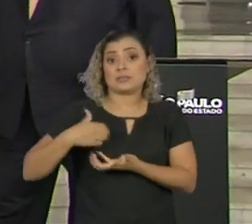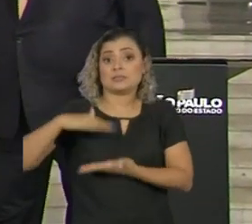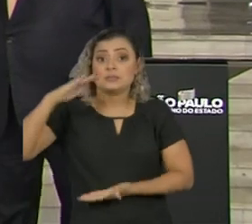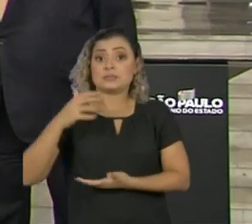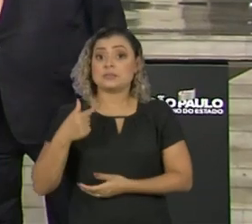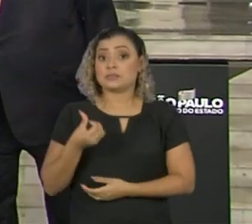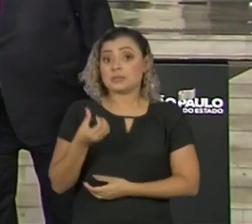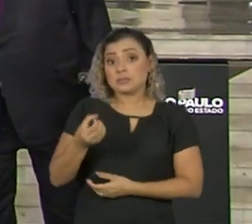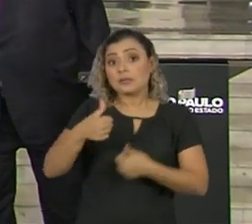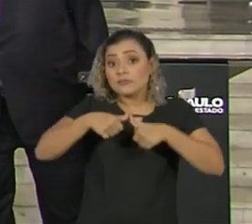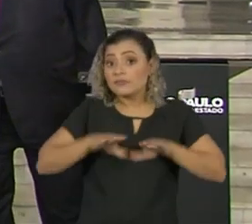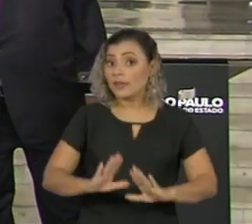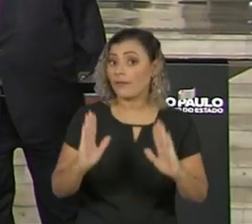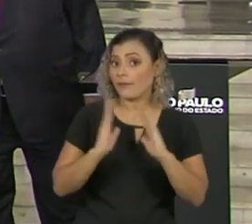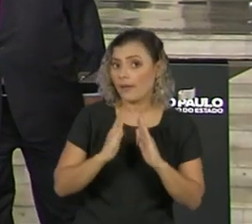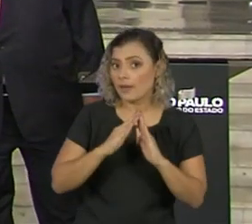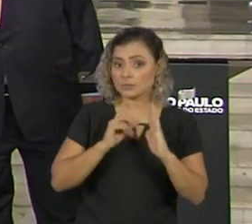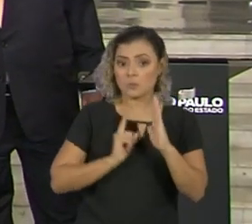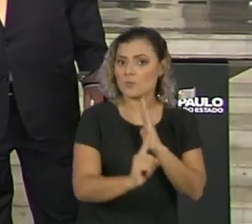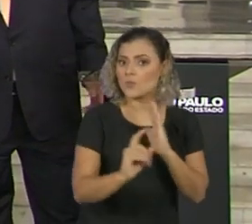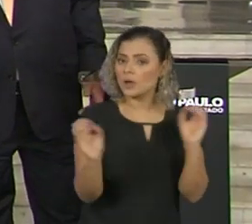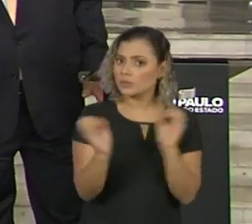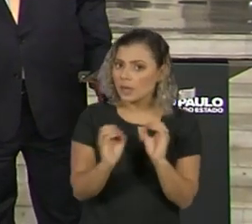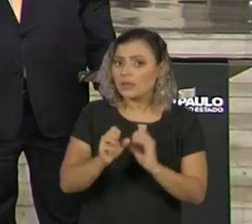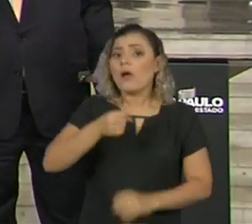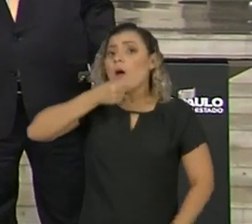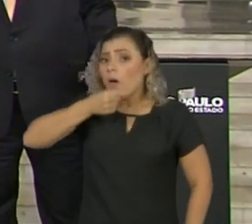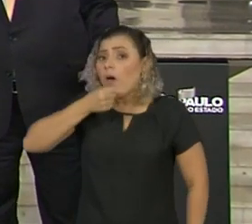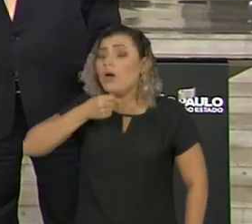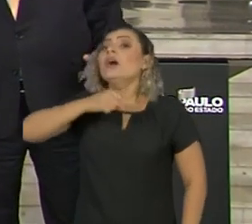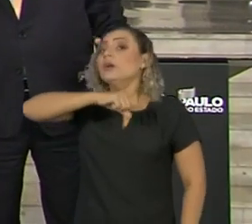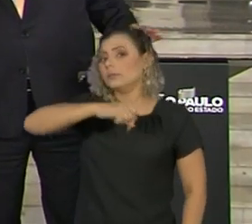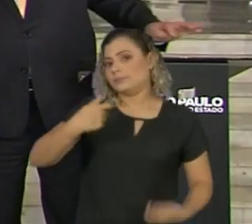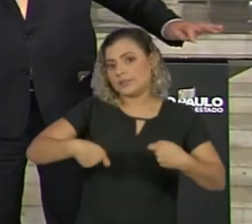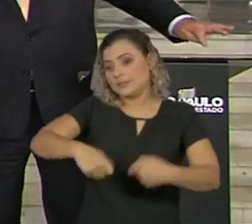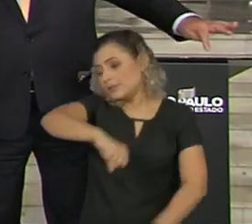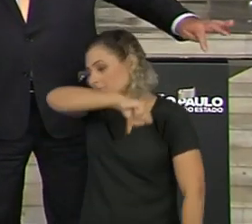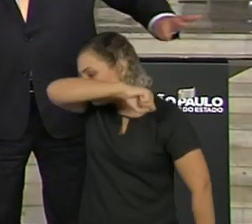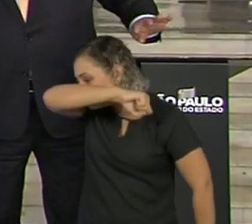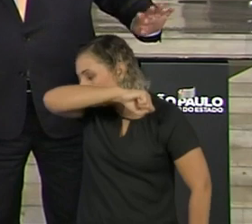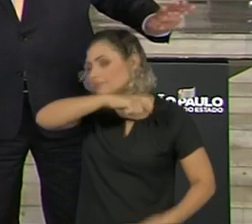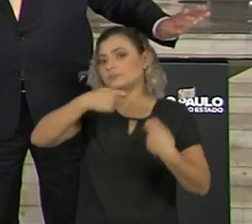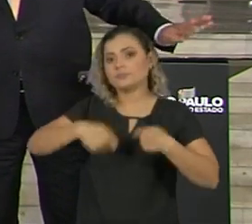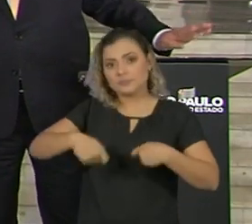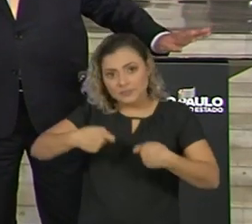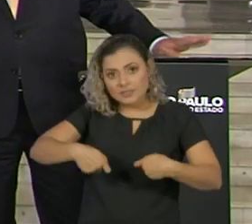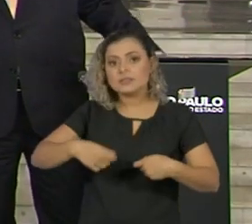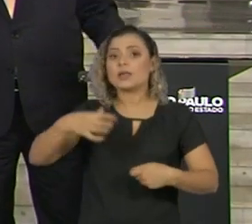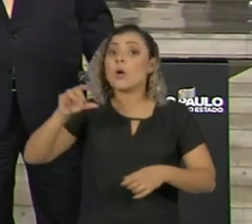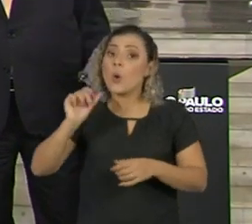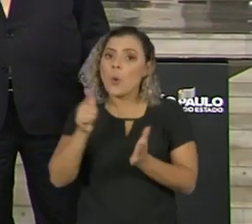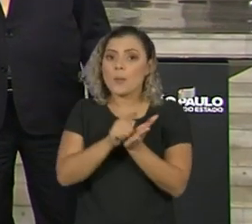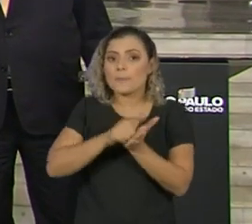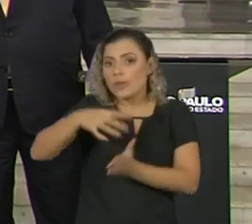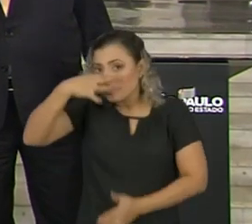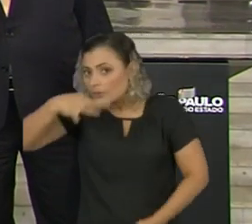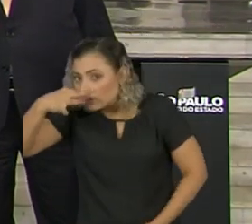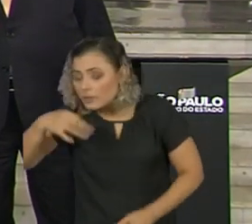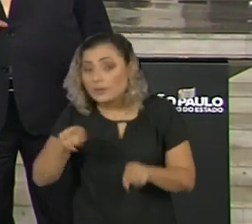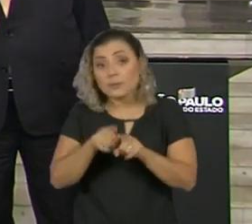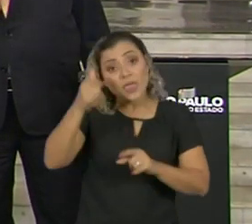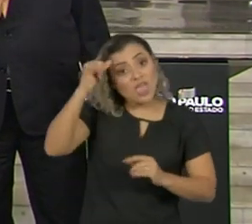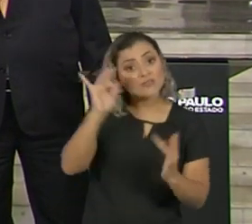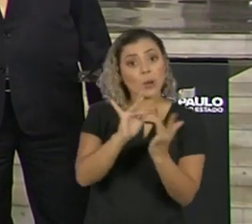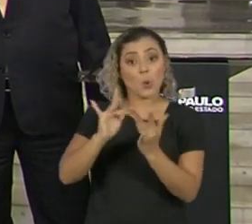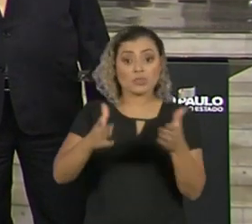devem ficar em casa e não sair. Ao tossir ou espirrar, cobrir a boca com o braço ou lenço descartável. E evitar o